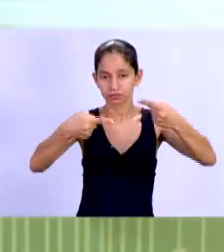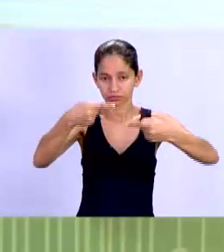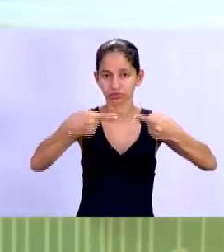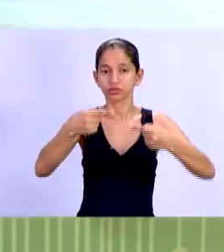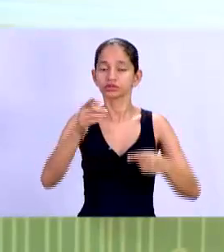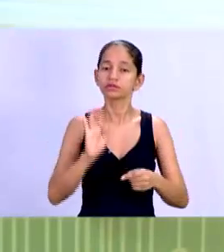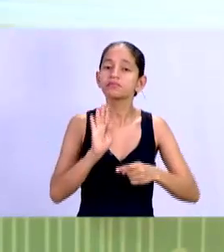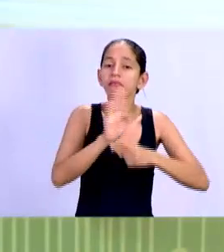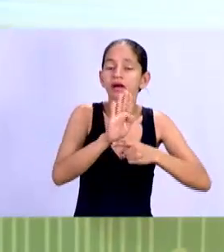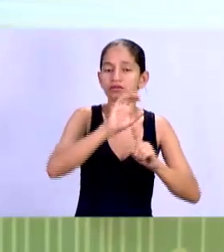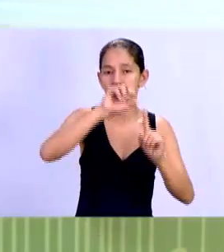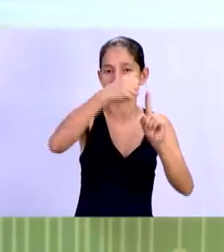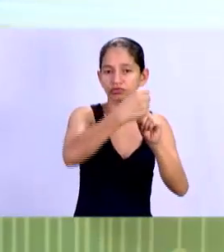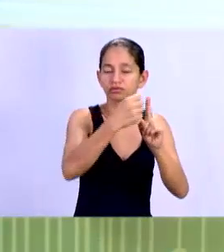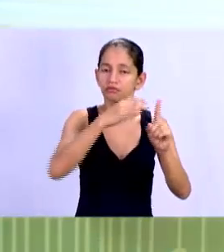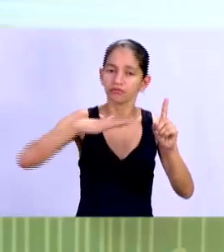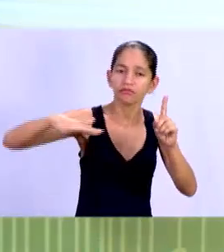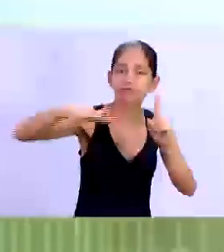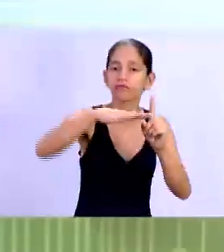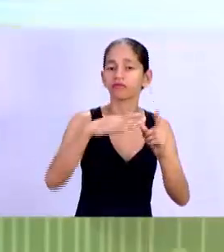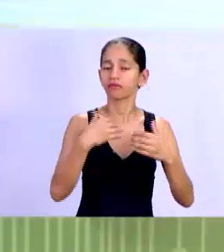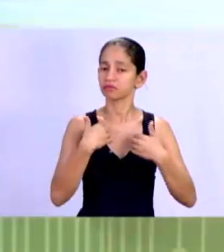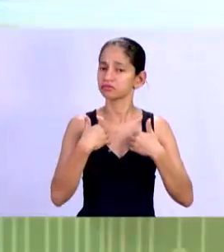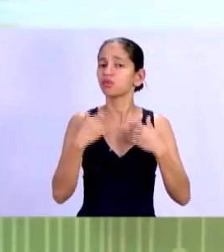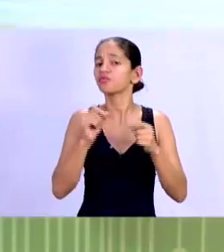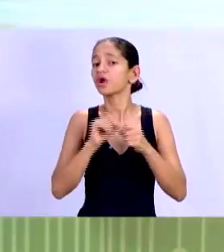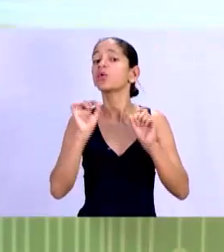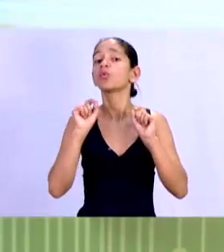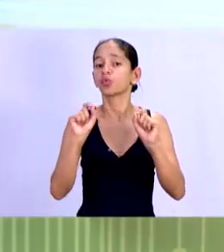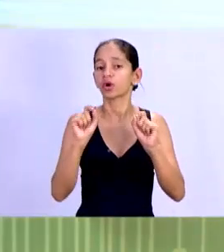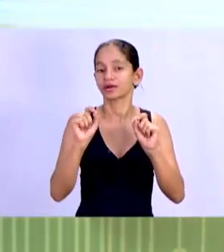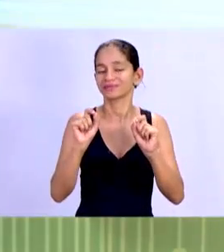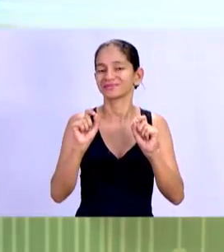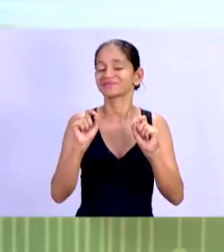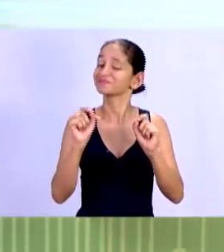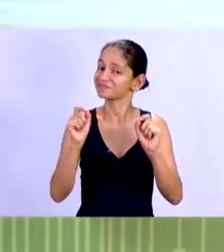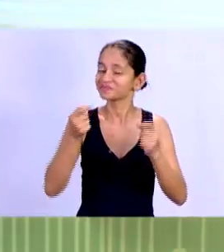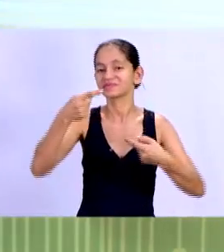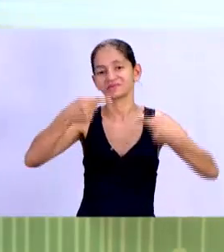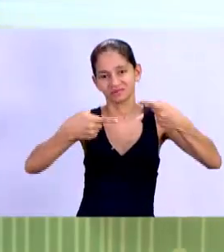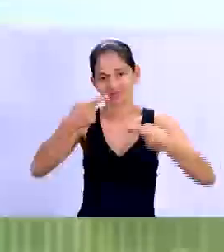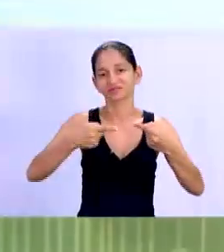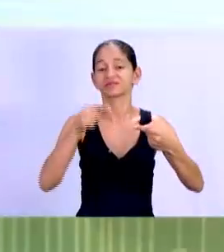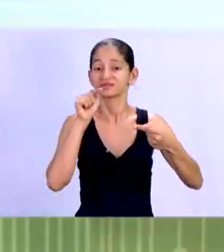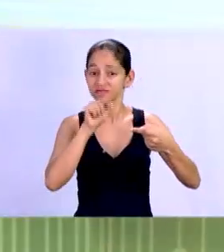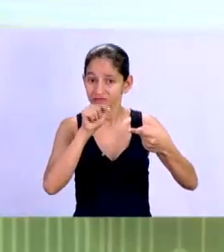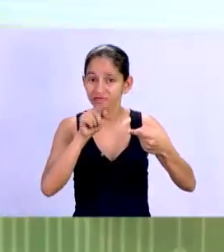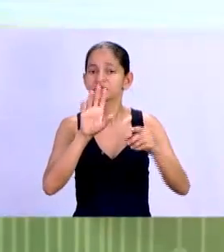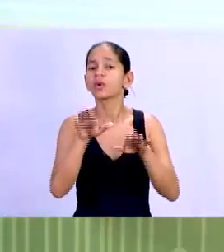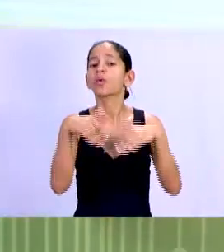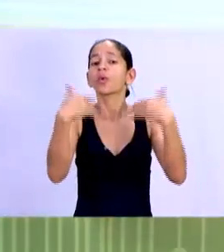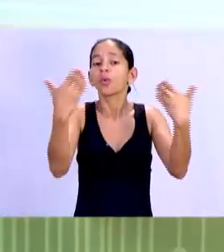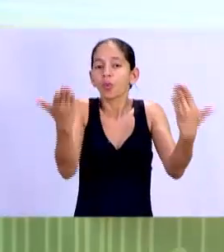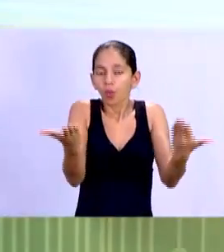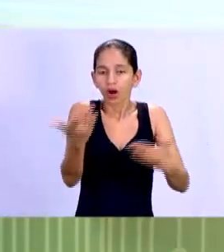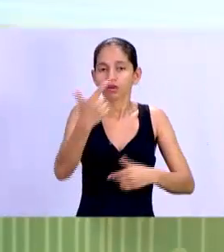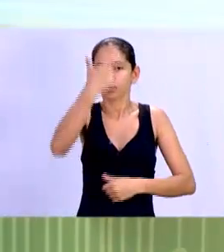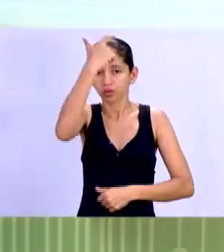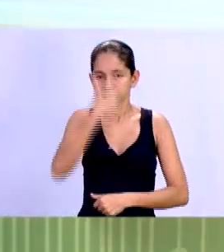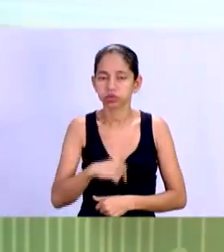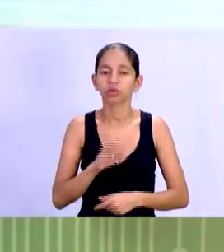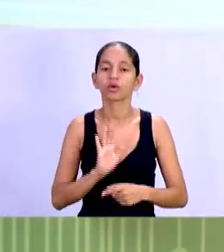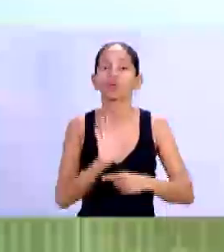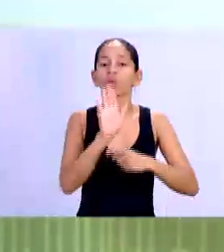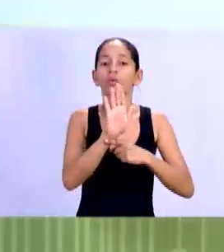em sociedade. Porque quando a gente fala de política, a gente está falando de qual é a nossa